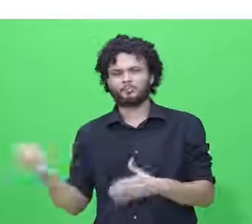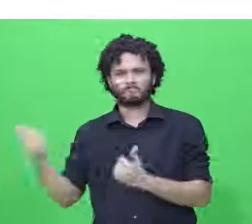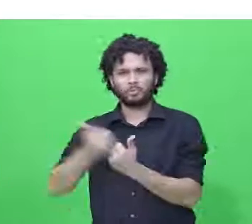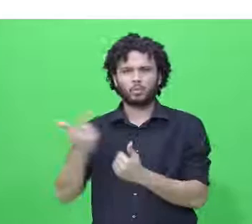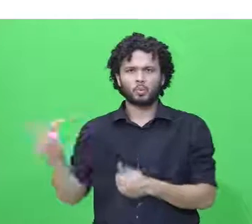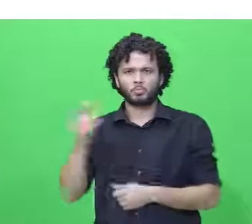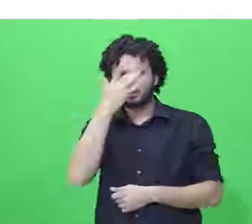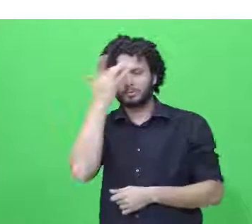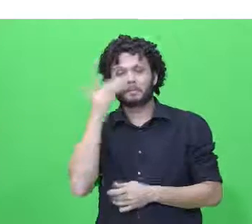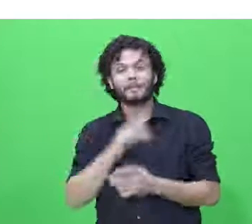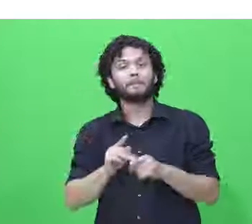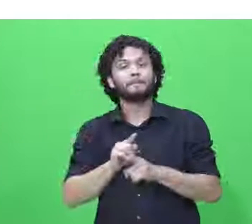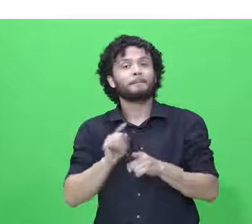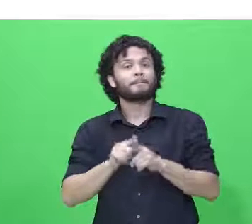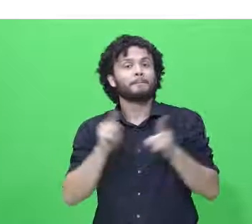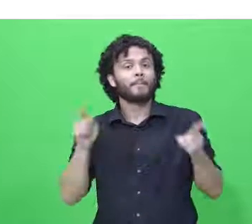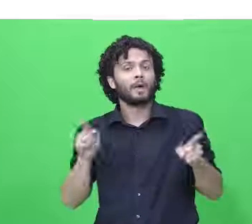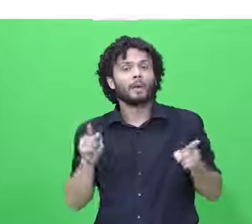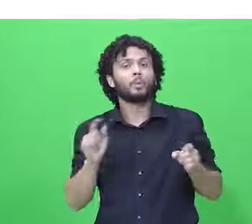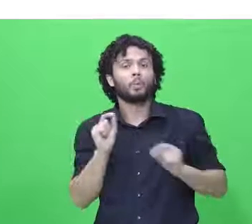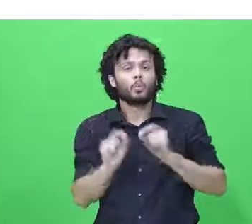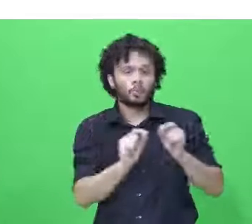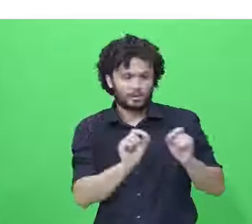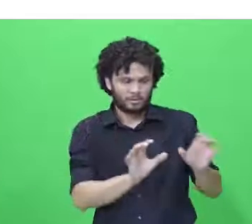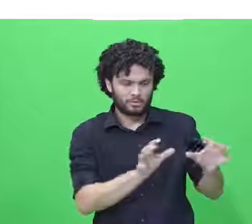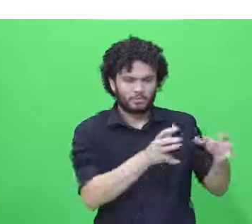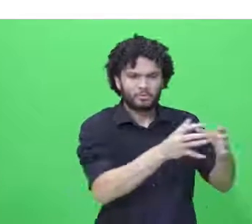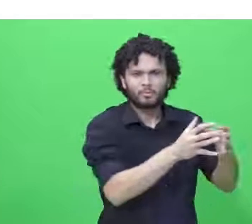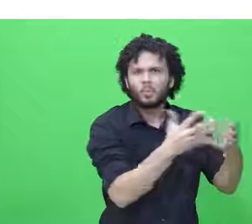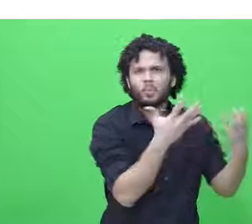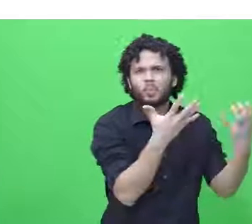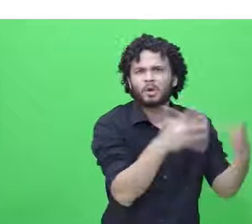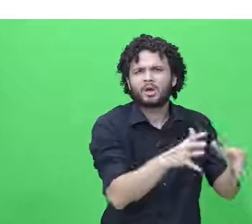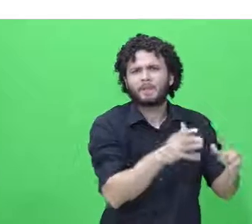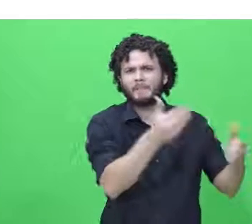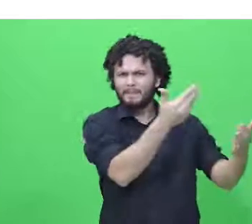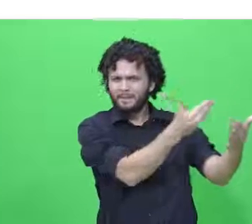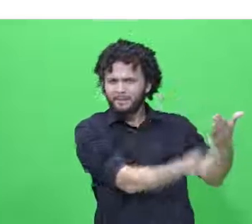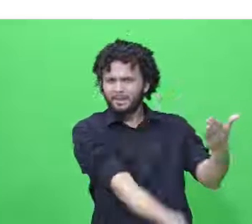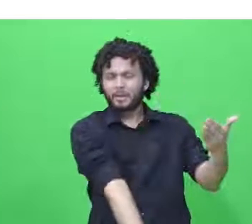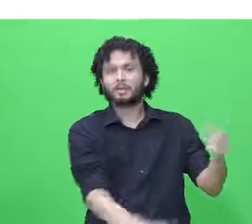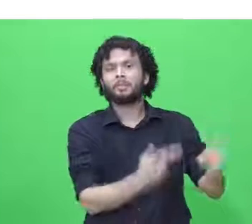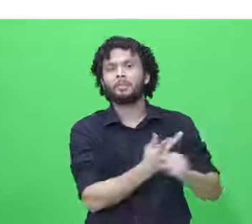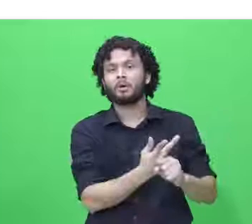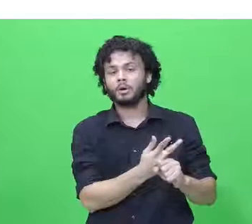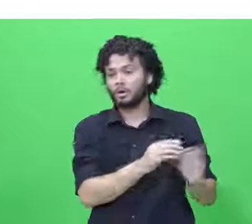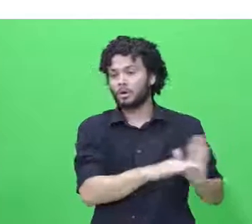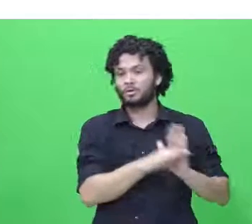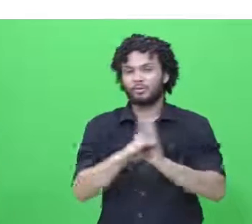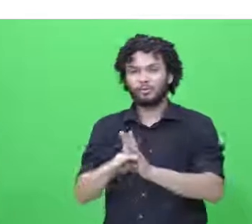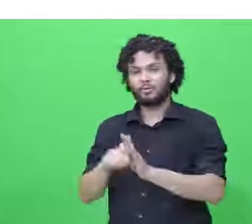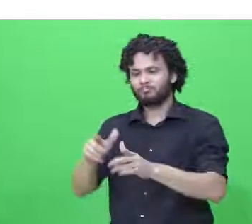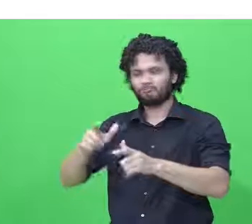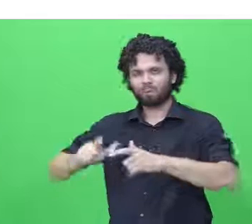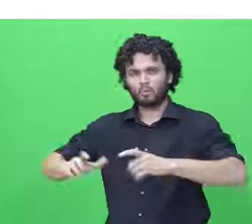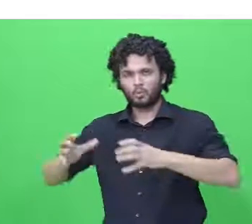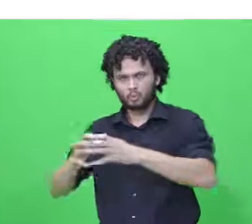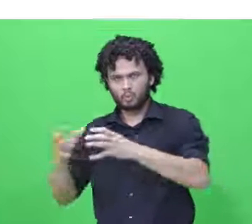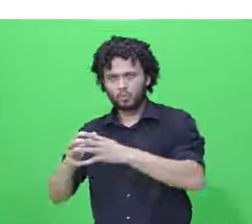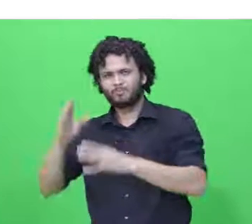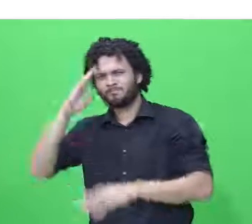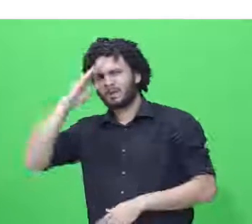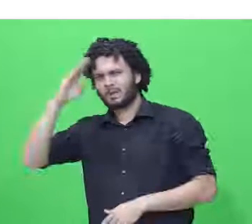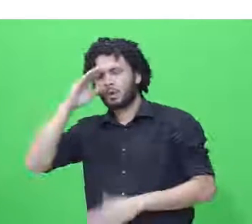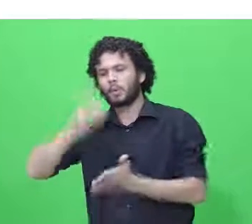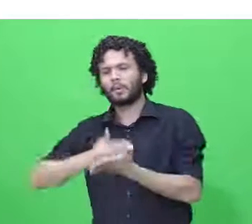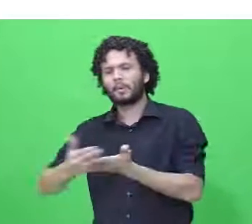Prestes. Mas, desta vez, a oposição não se conformou com a derrota nas urnas e, contando com o apoio de parte dos militares, começou